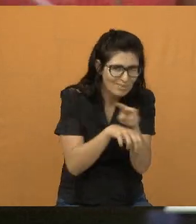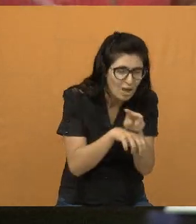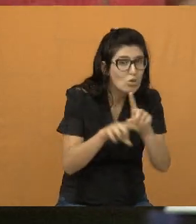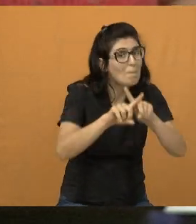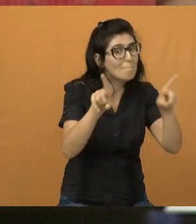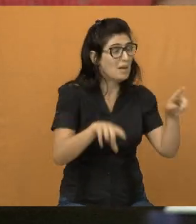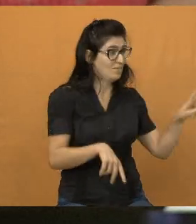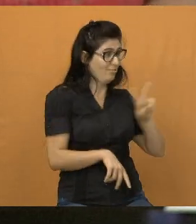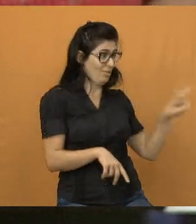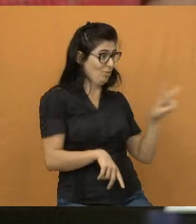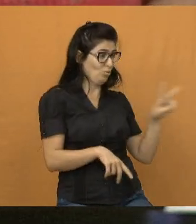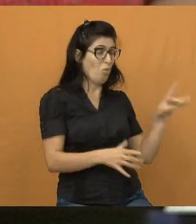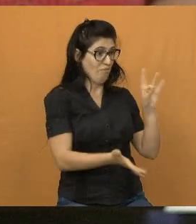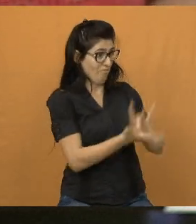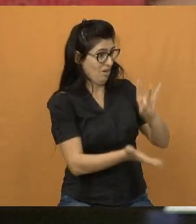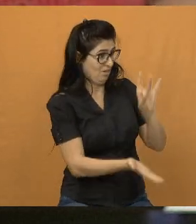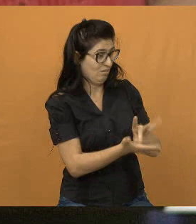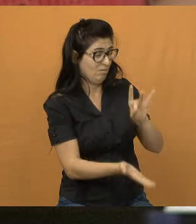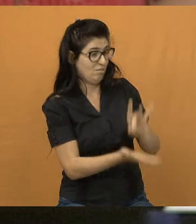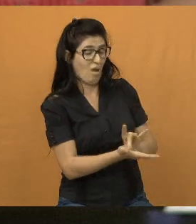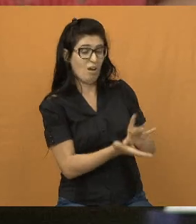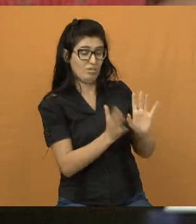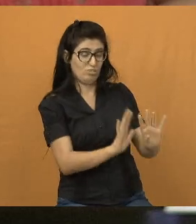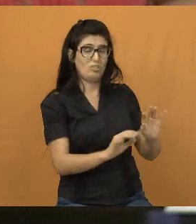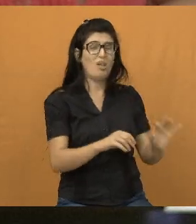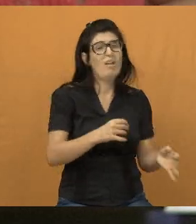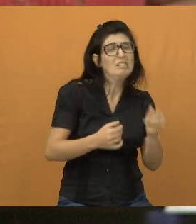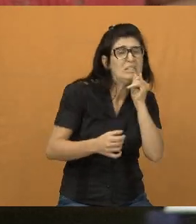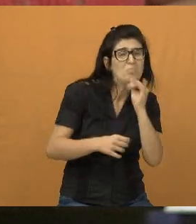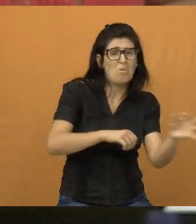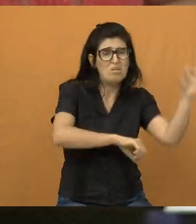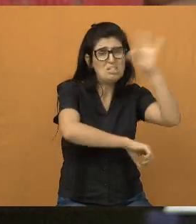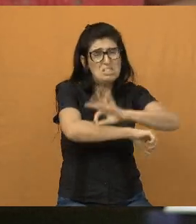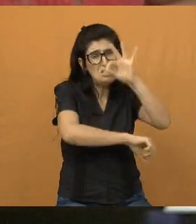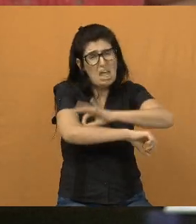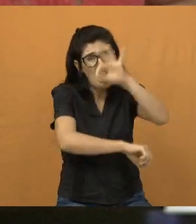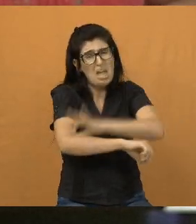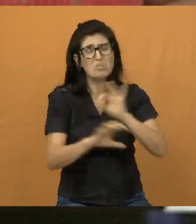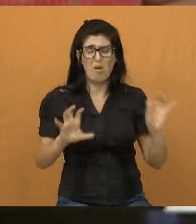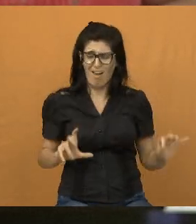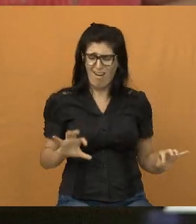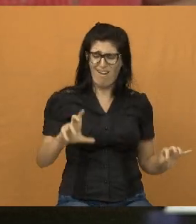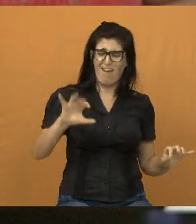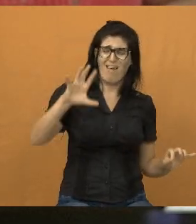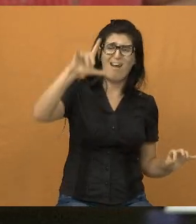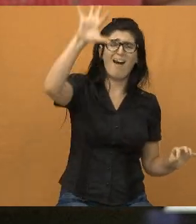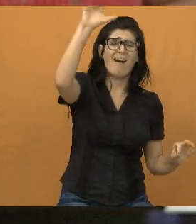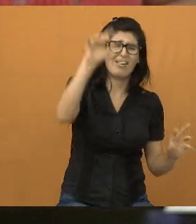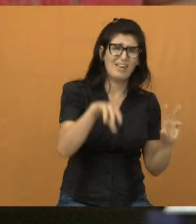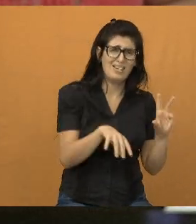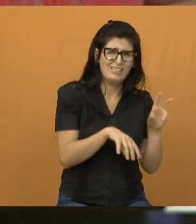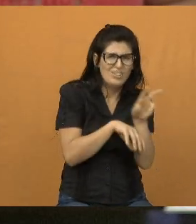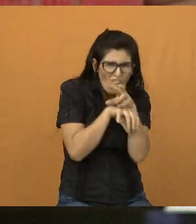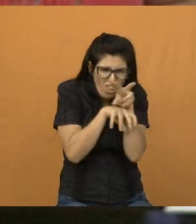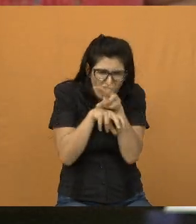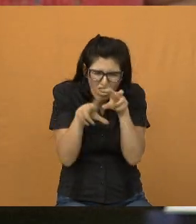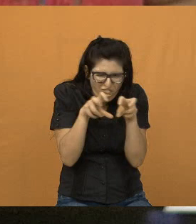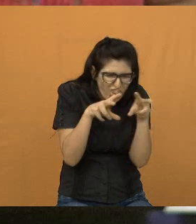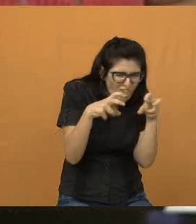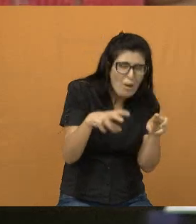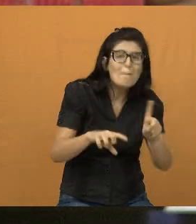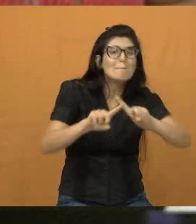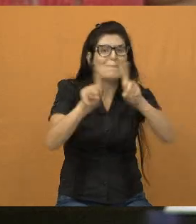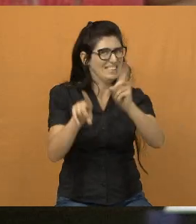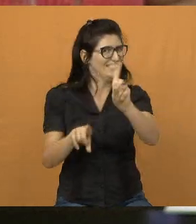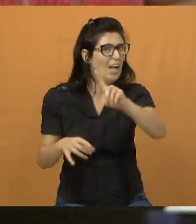razão, a chegada de insetos, de escorpiões, de aranhas, de serpentes, mas não de